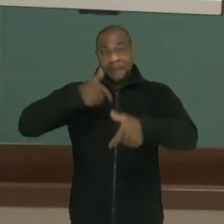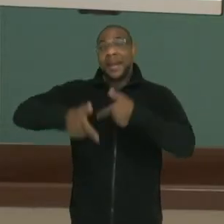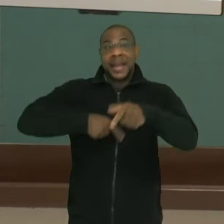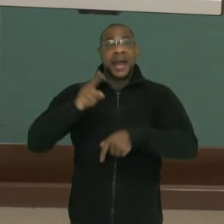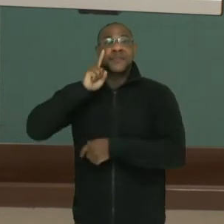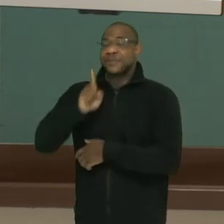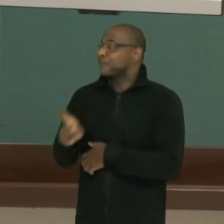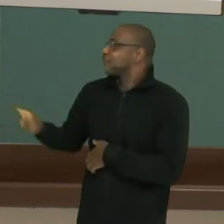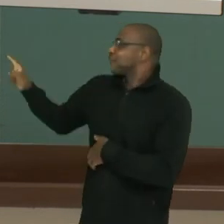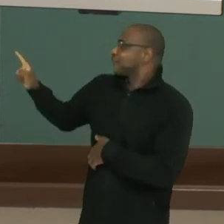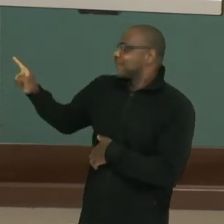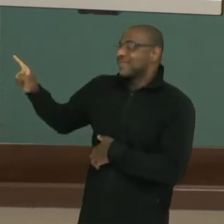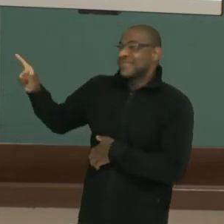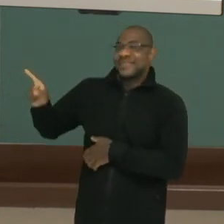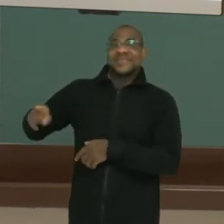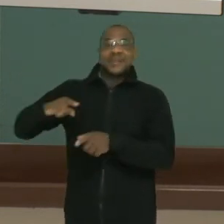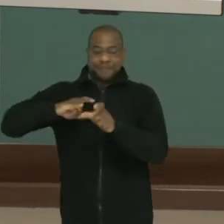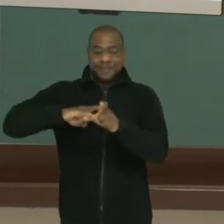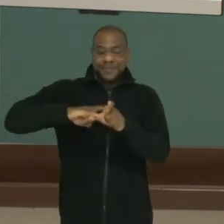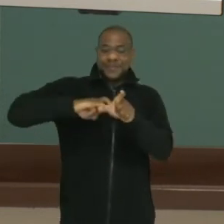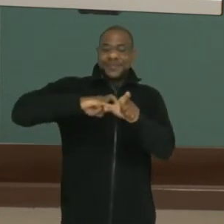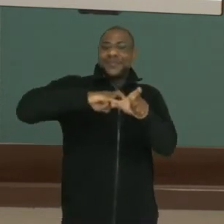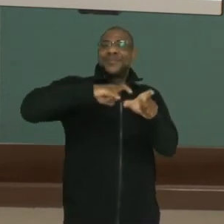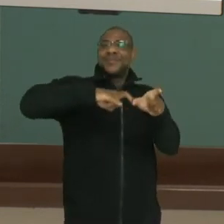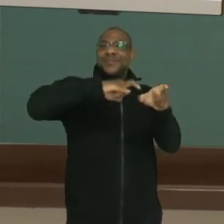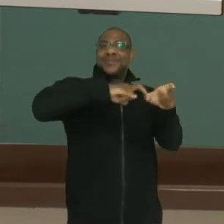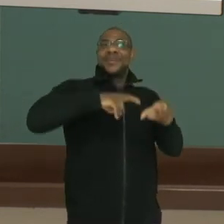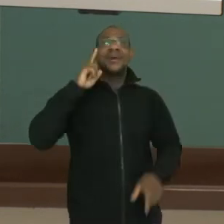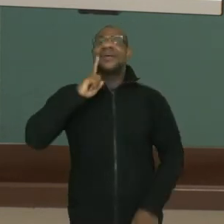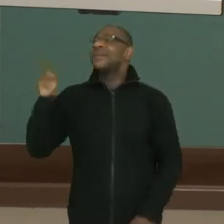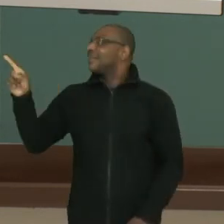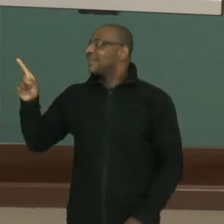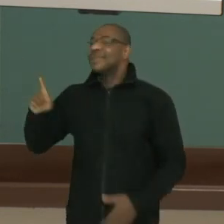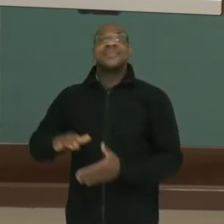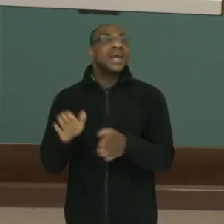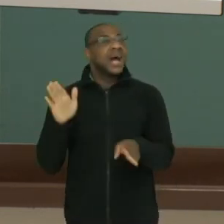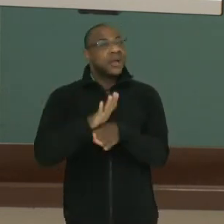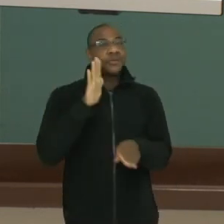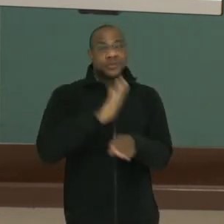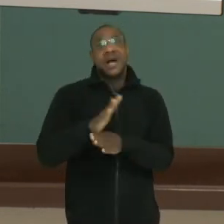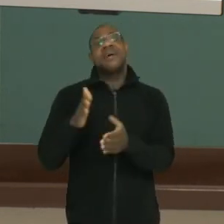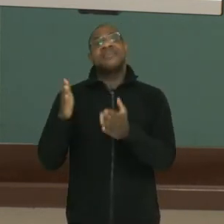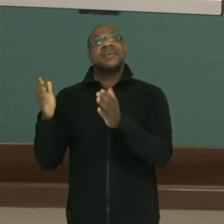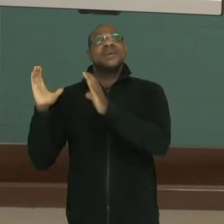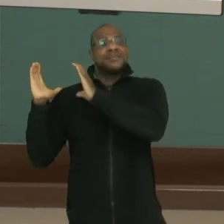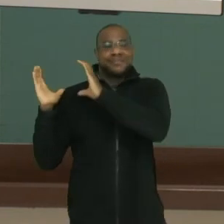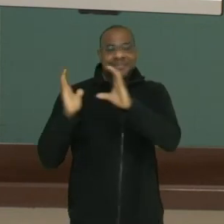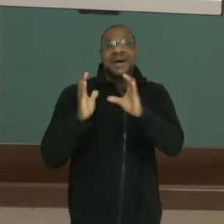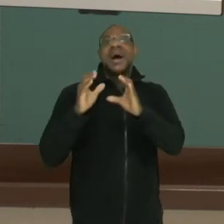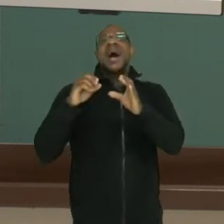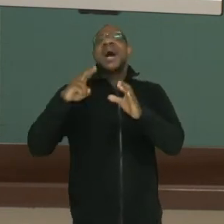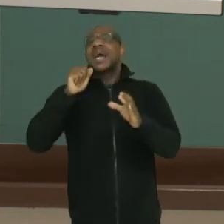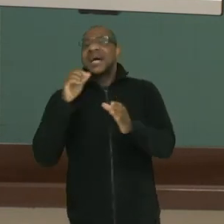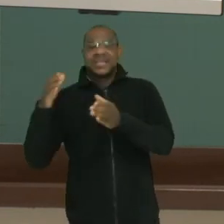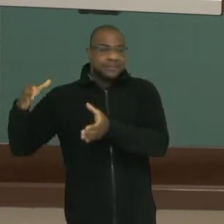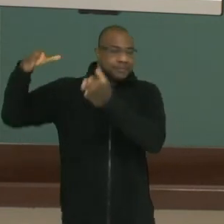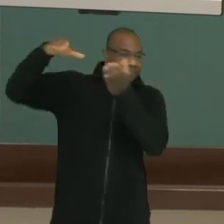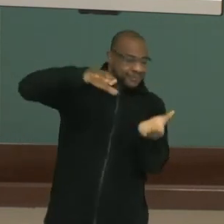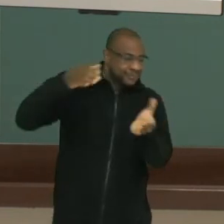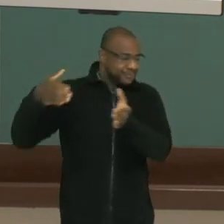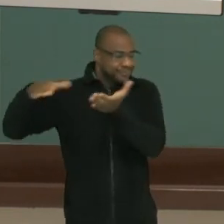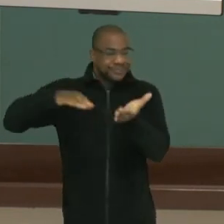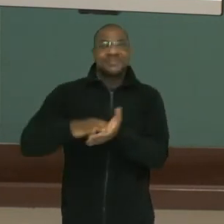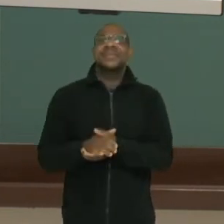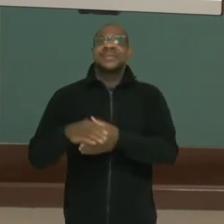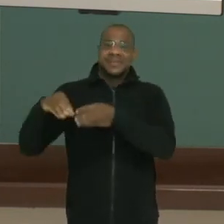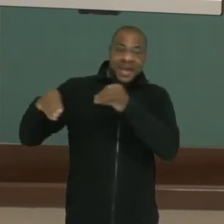pecuária que dava, além da carne, dava todo o animal necessário, né? Para mover as moendas de tração animal, para carregar a